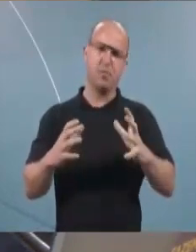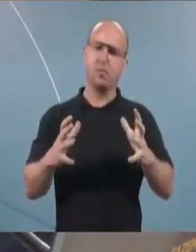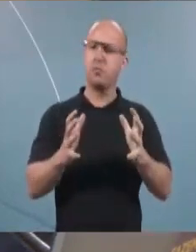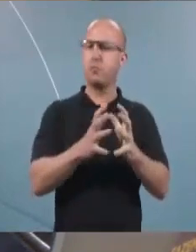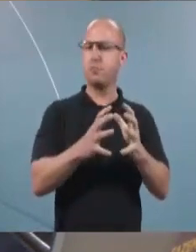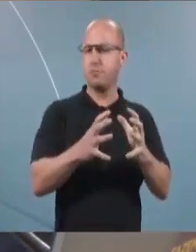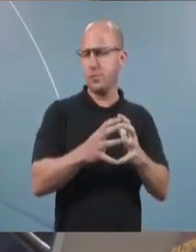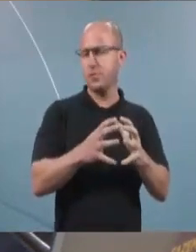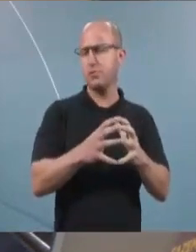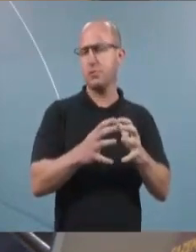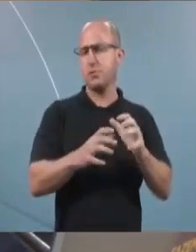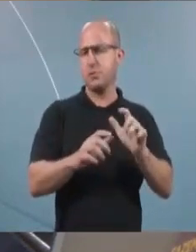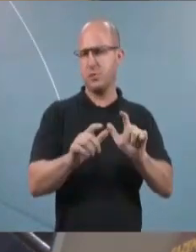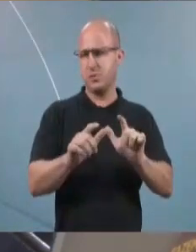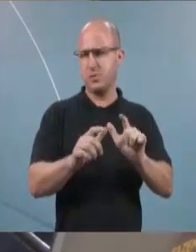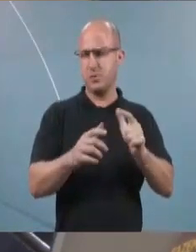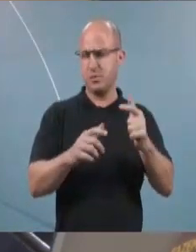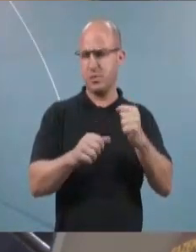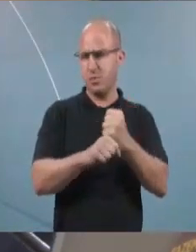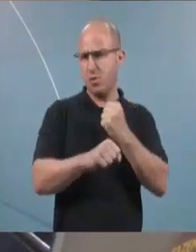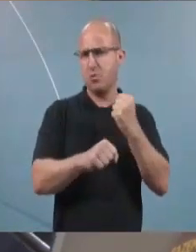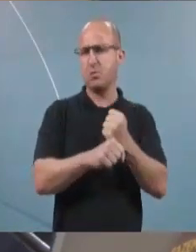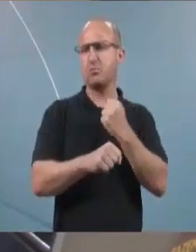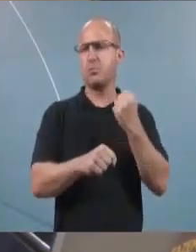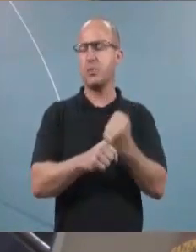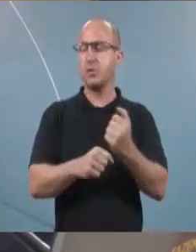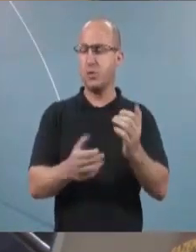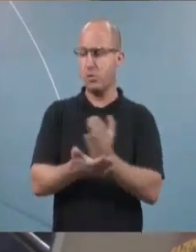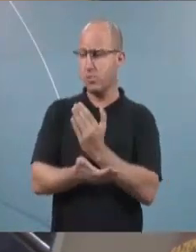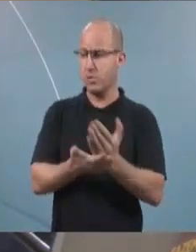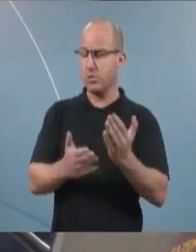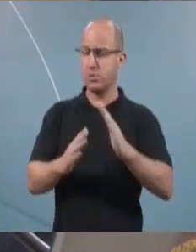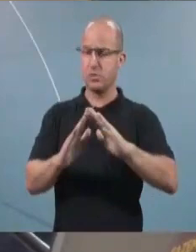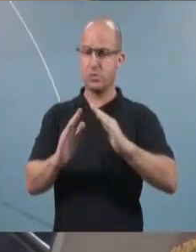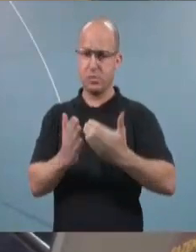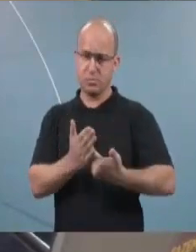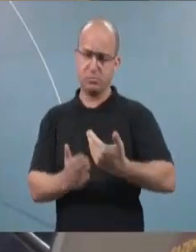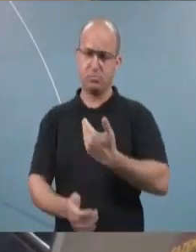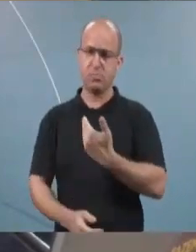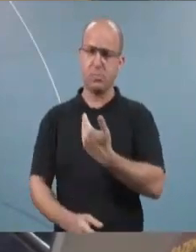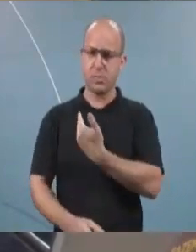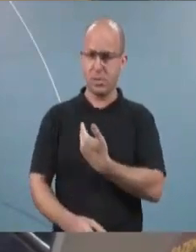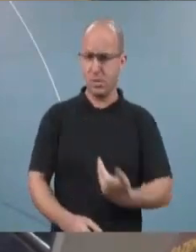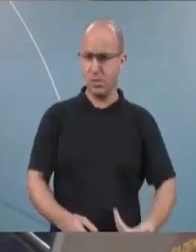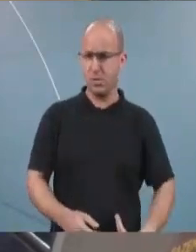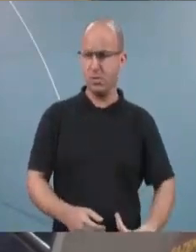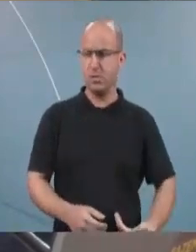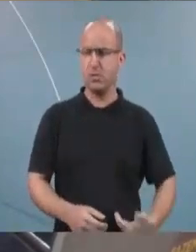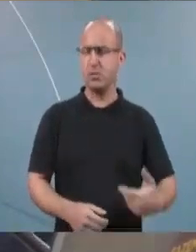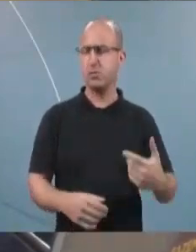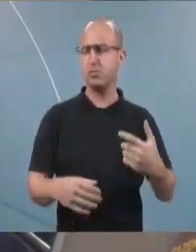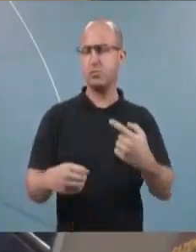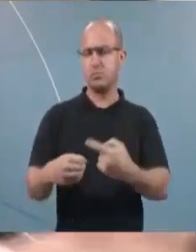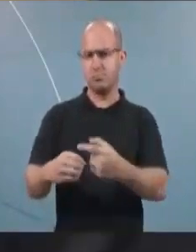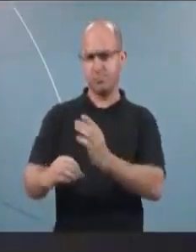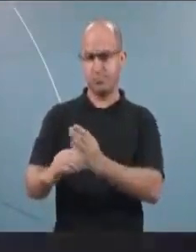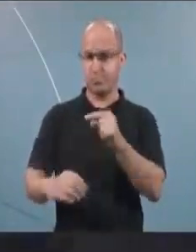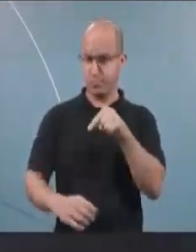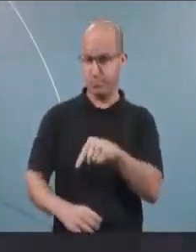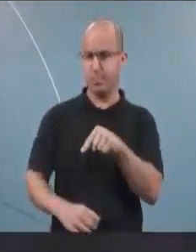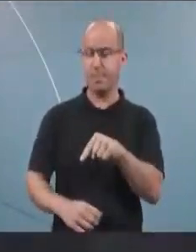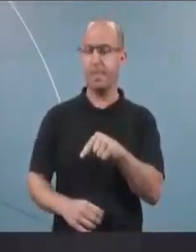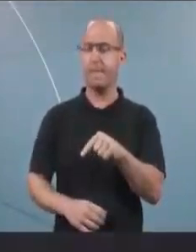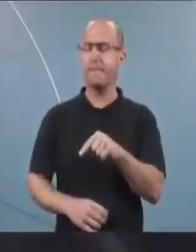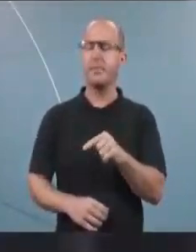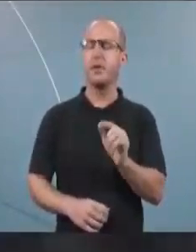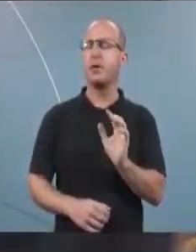reforma das escolas de algumas escolas da rede estadual no município de Caicó pois bem